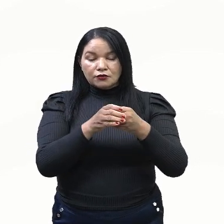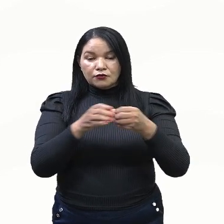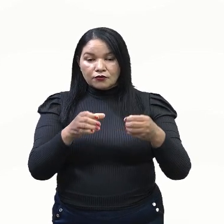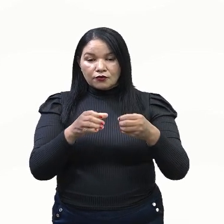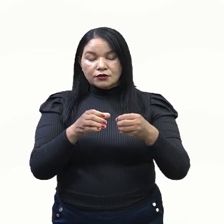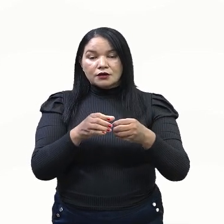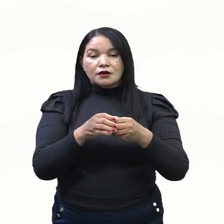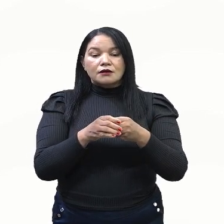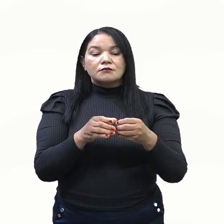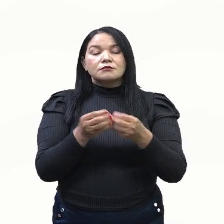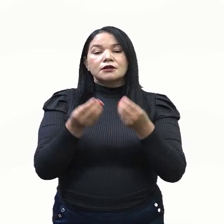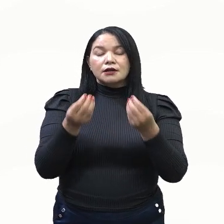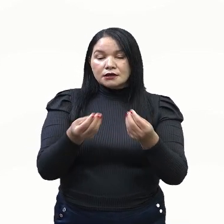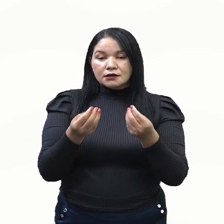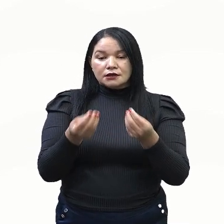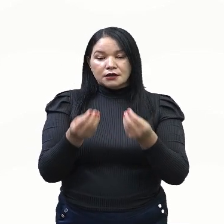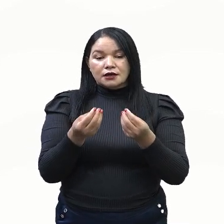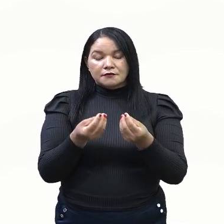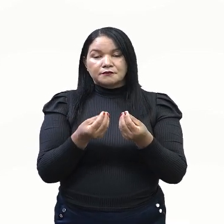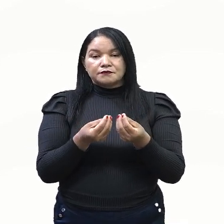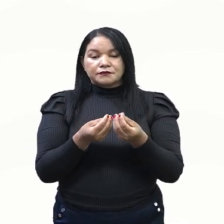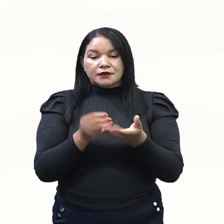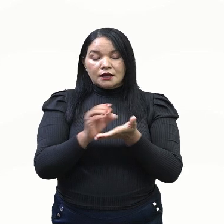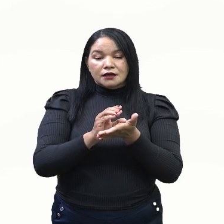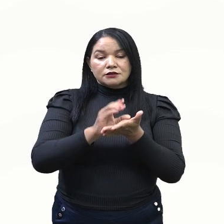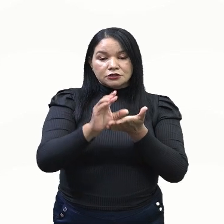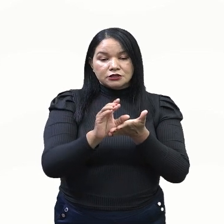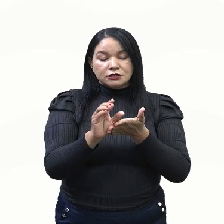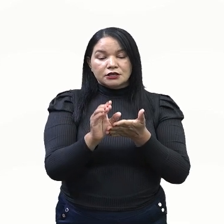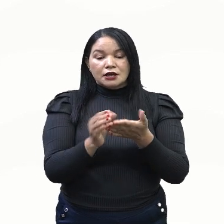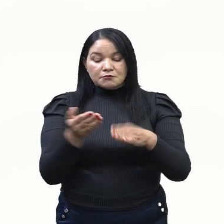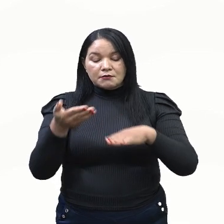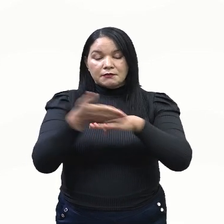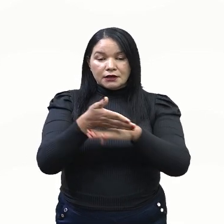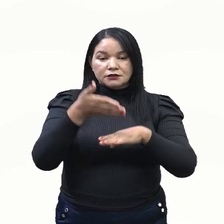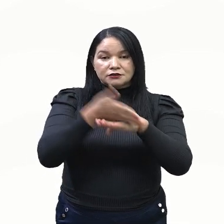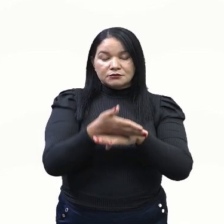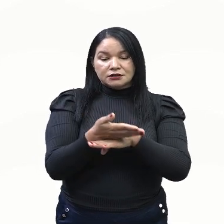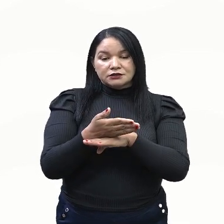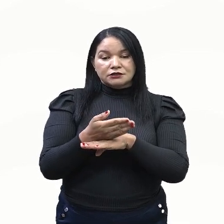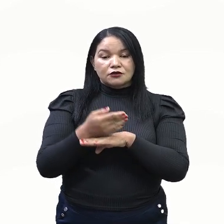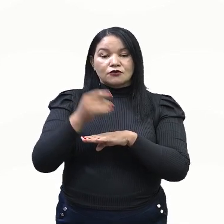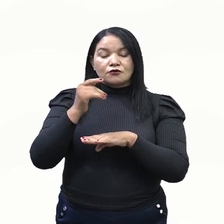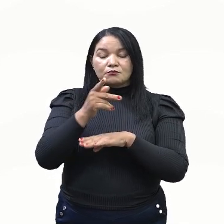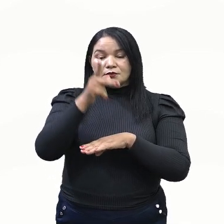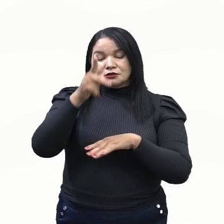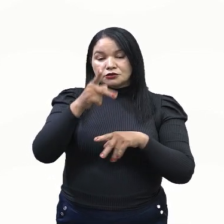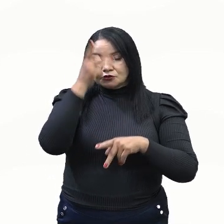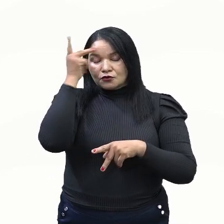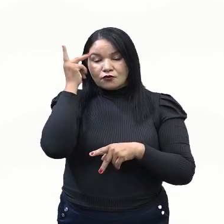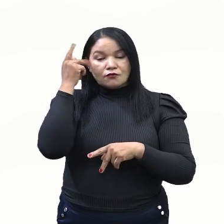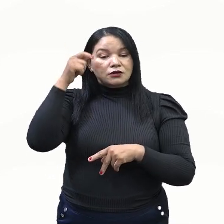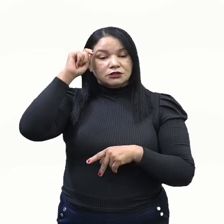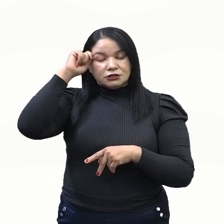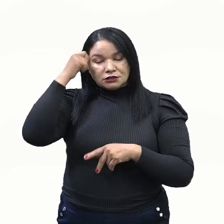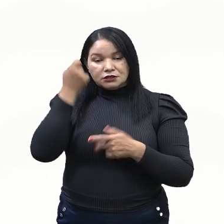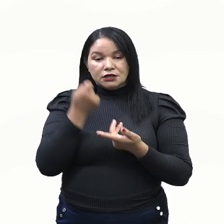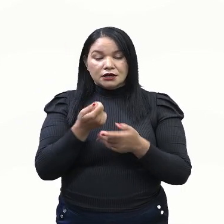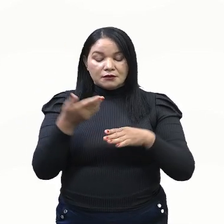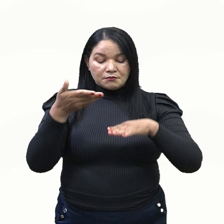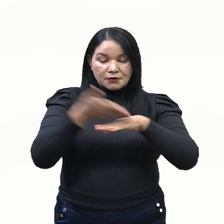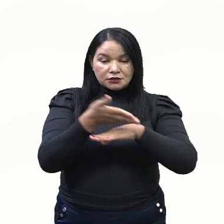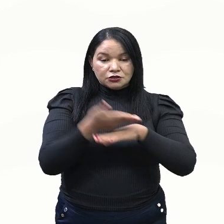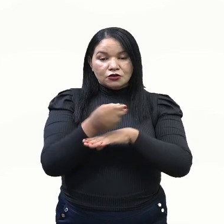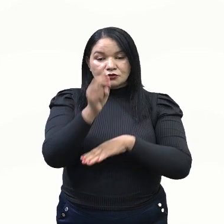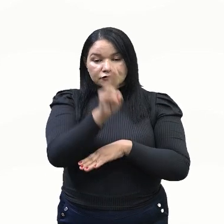que haja uma parcela de negros nas universidades públicas. E essa questão de cotas raciais, né,